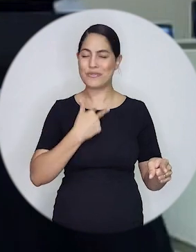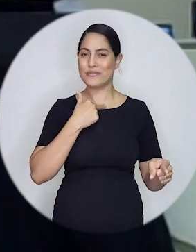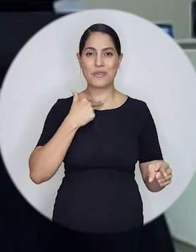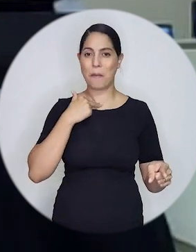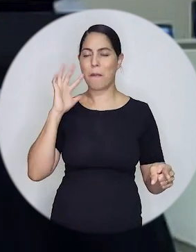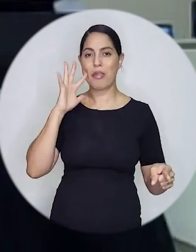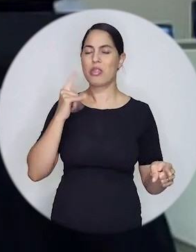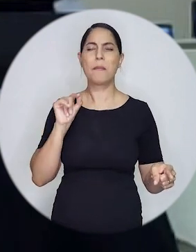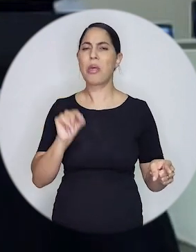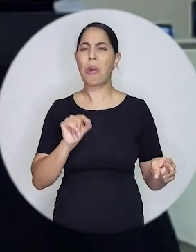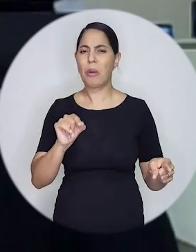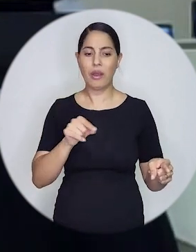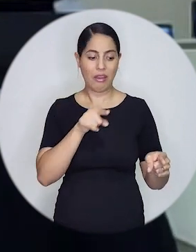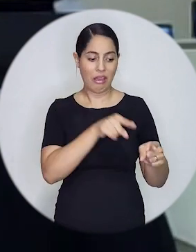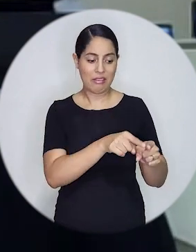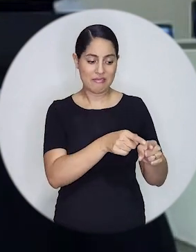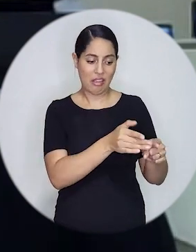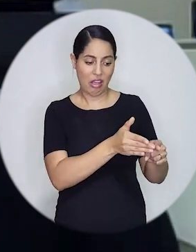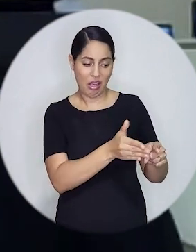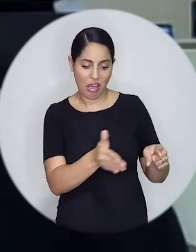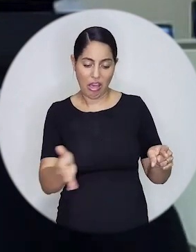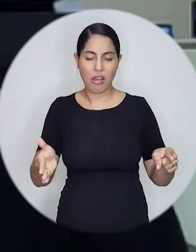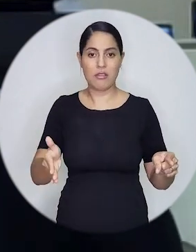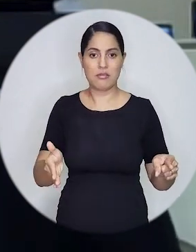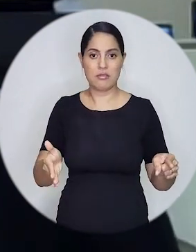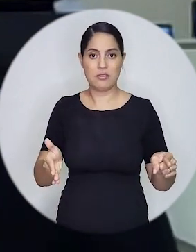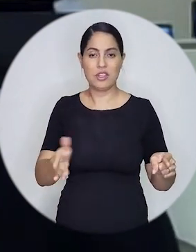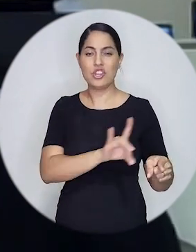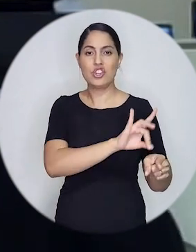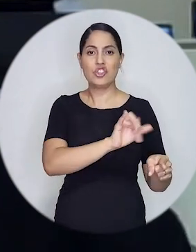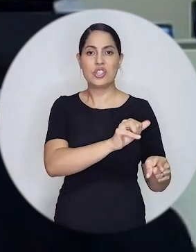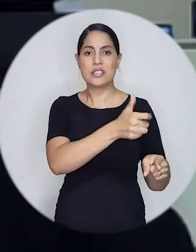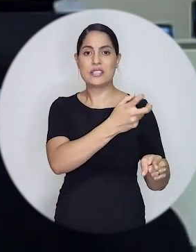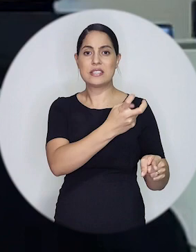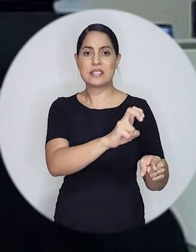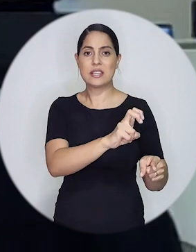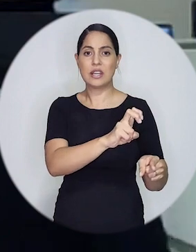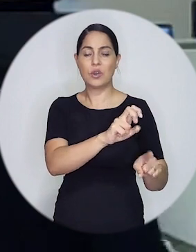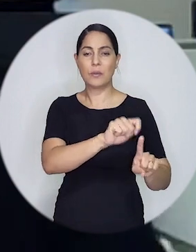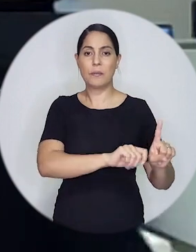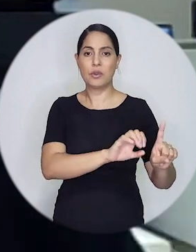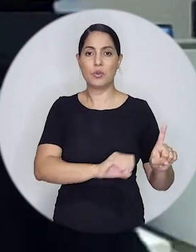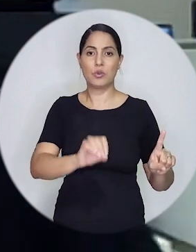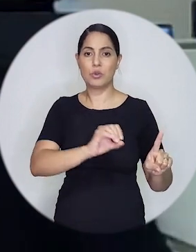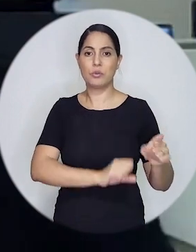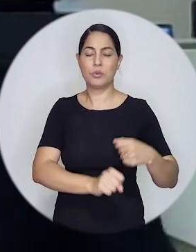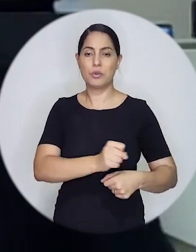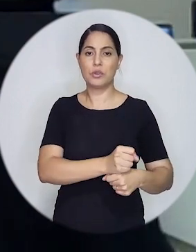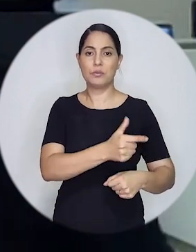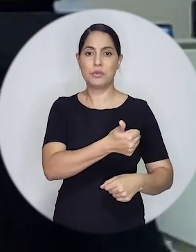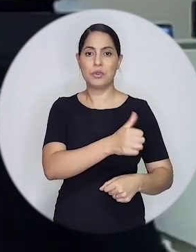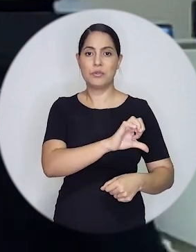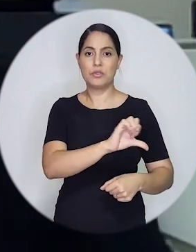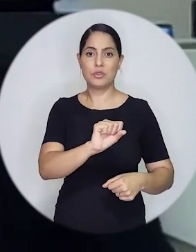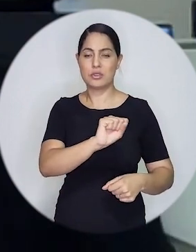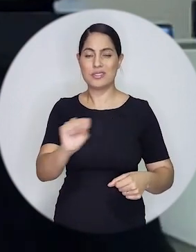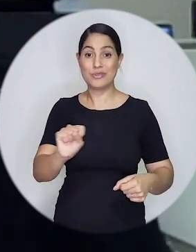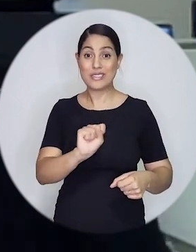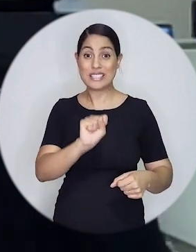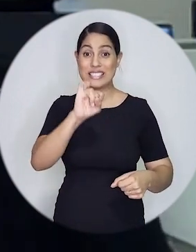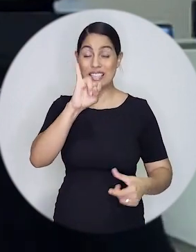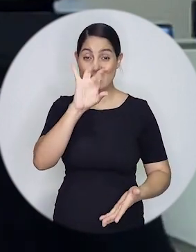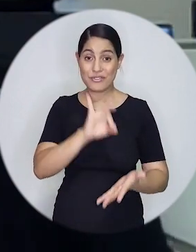que a gente coloque um início em 5 de outubro de 1988, isso é um